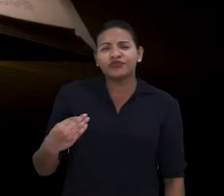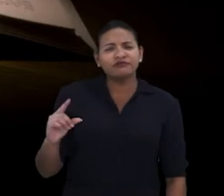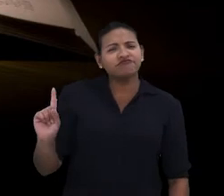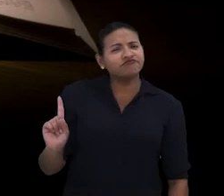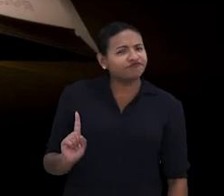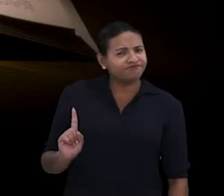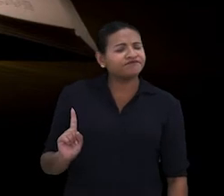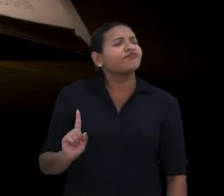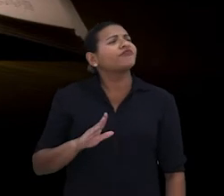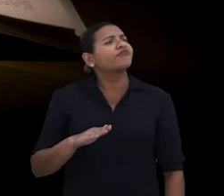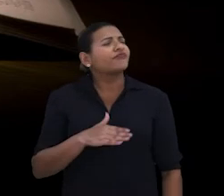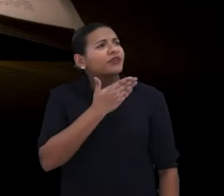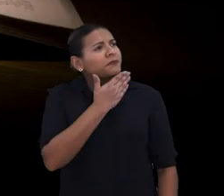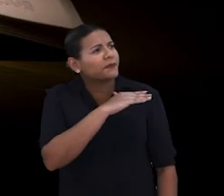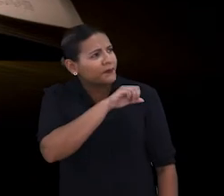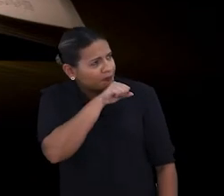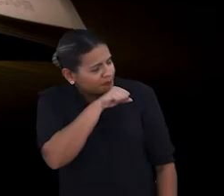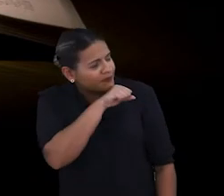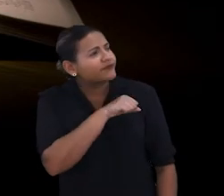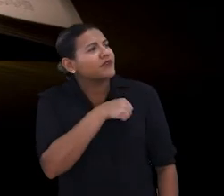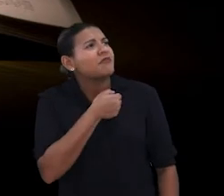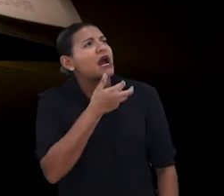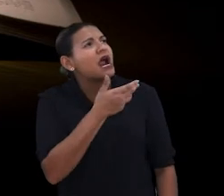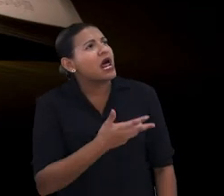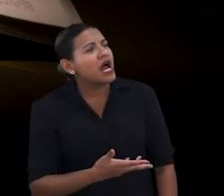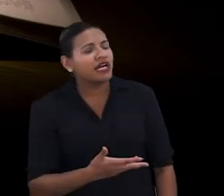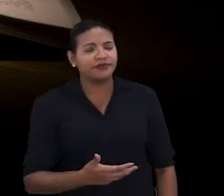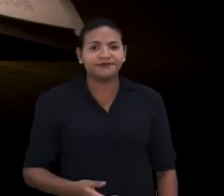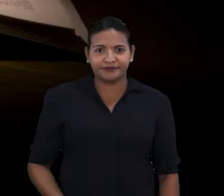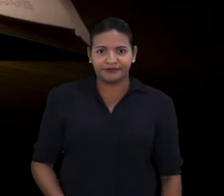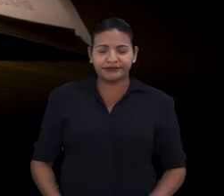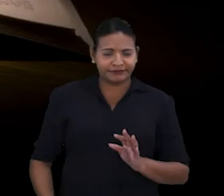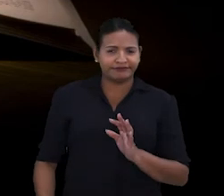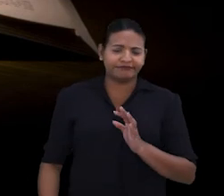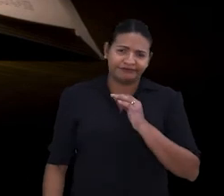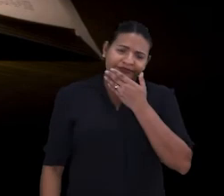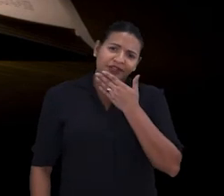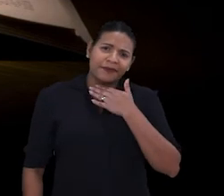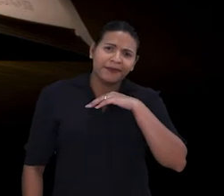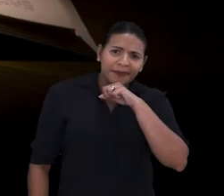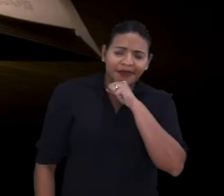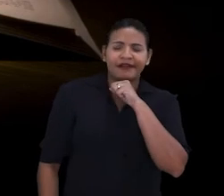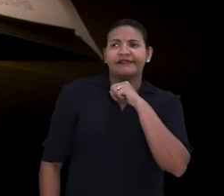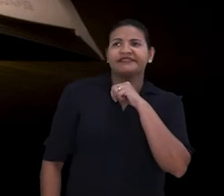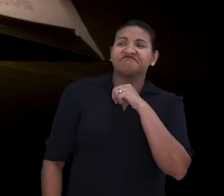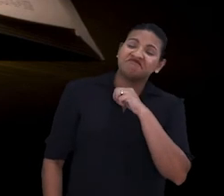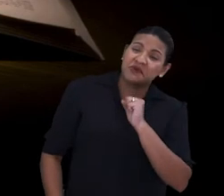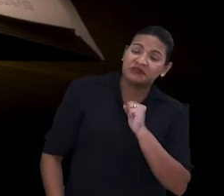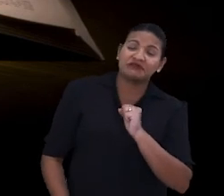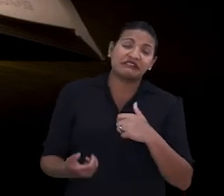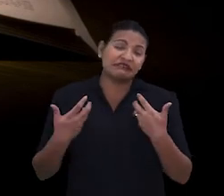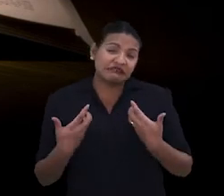assim como quem não quer nada, Pai, fiz a barba. E a menos que se trate de um pai desnaturado